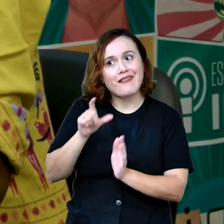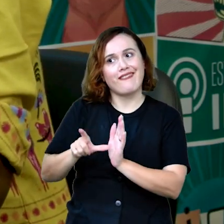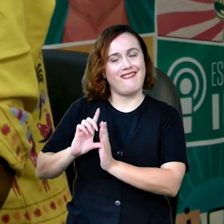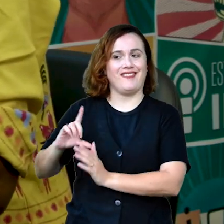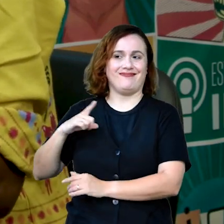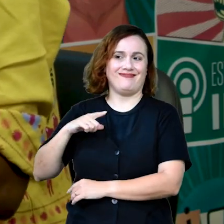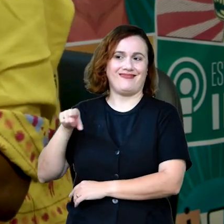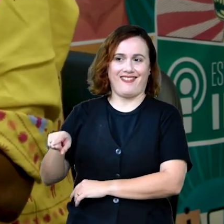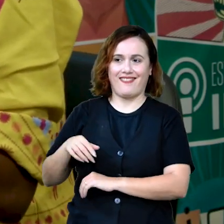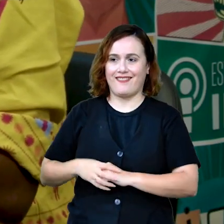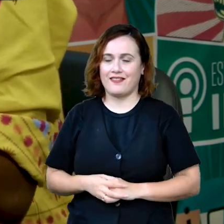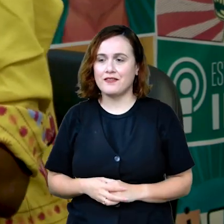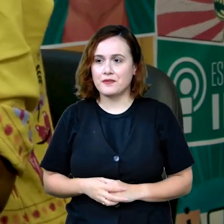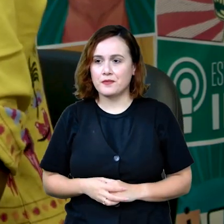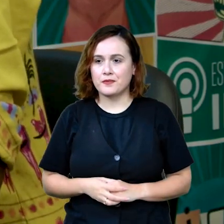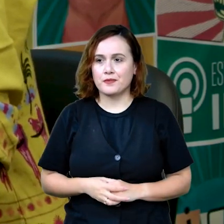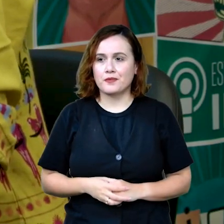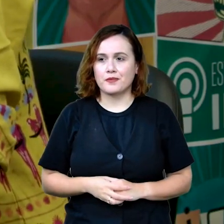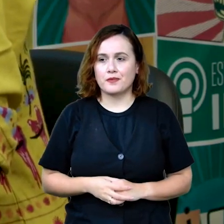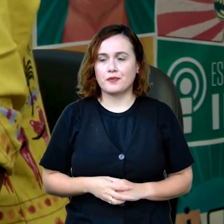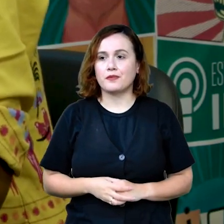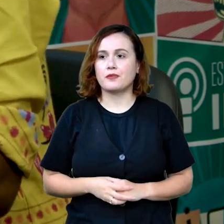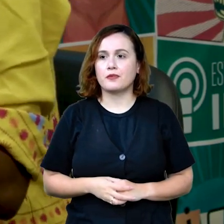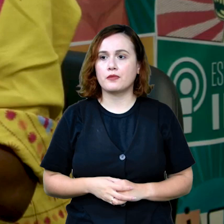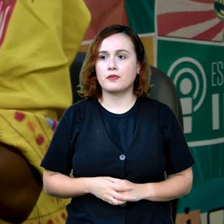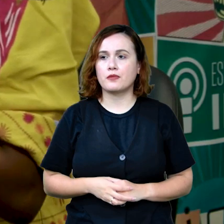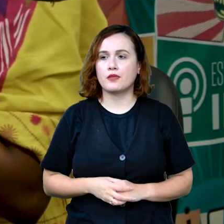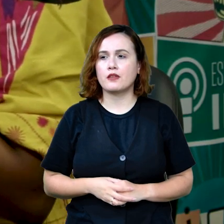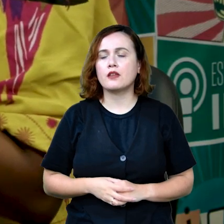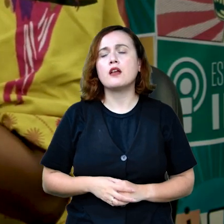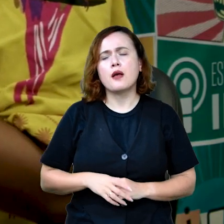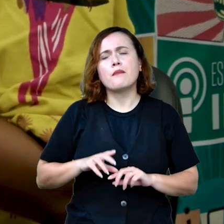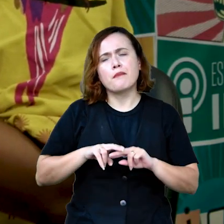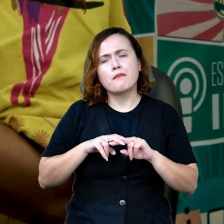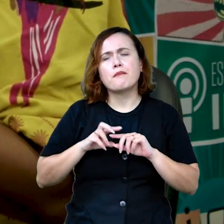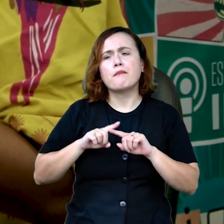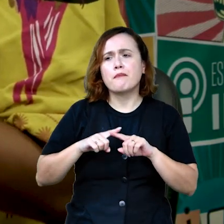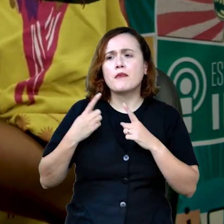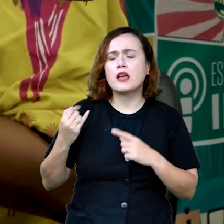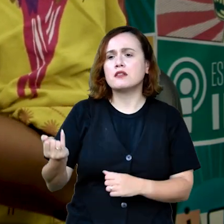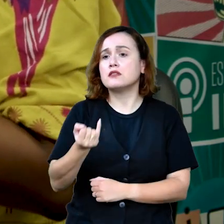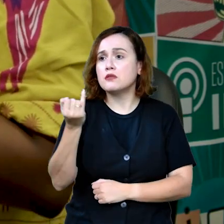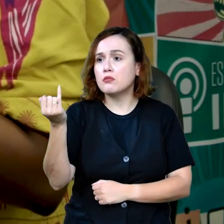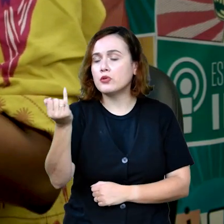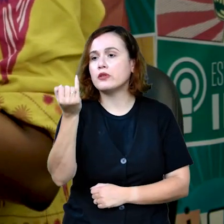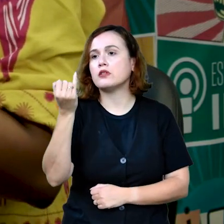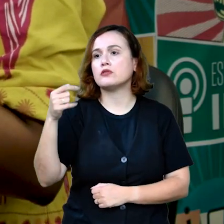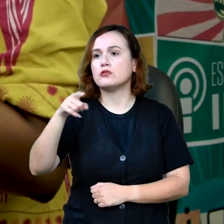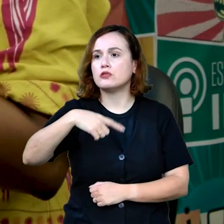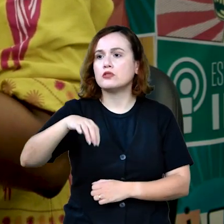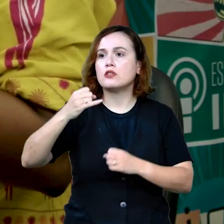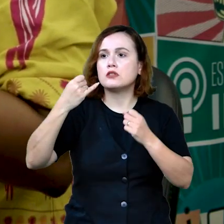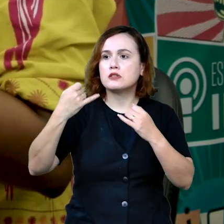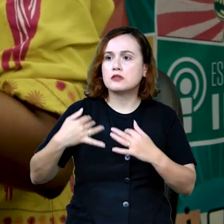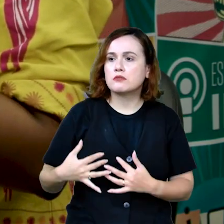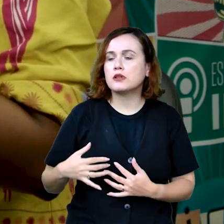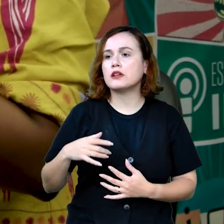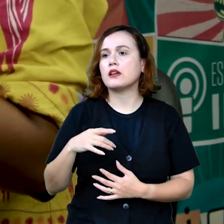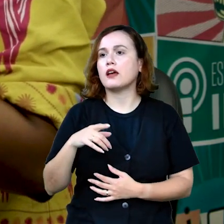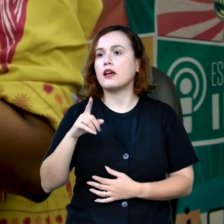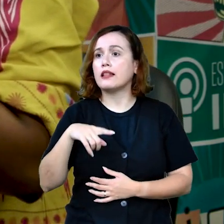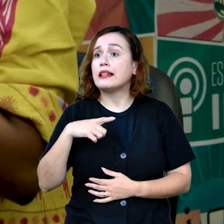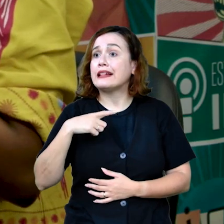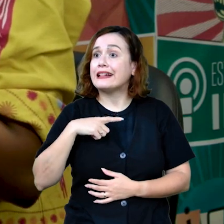chama de racismo recreativo hoje e que não deixa de ser crime. Mas eu acho que é importante também falar isso, assim. Eu